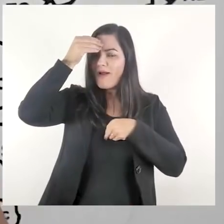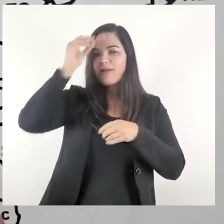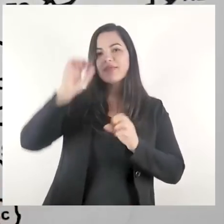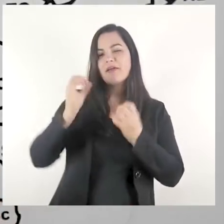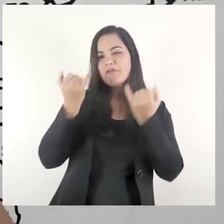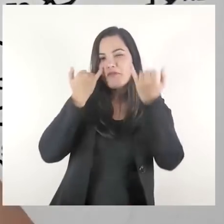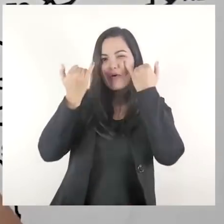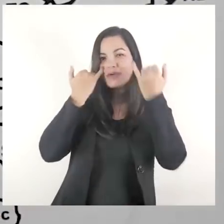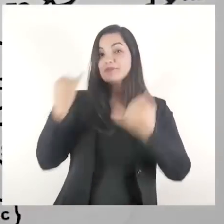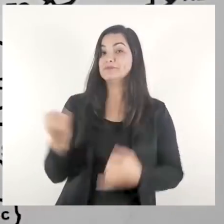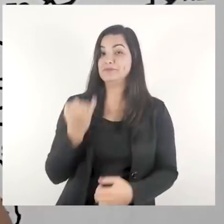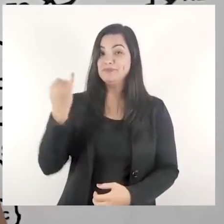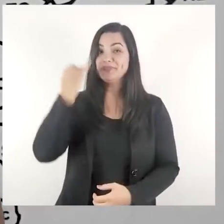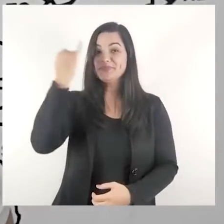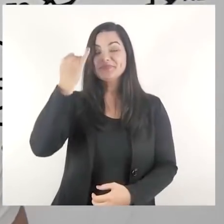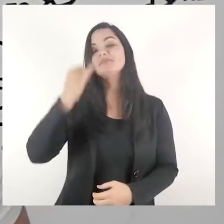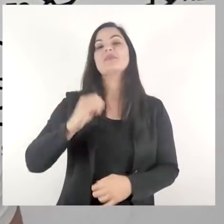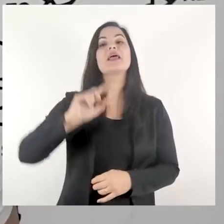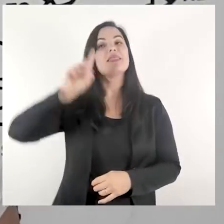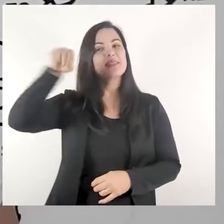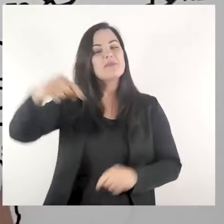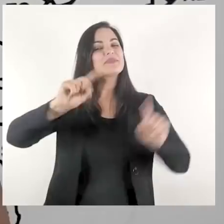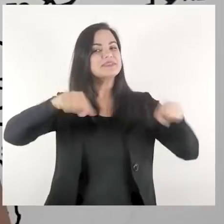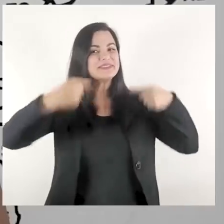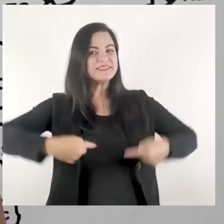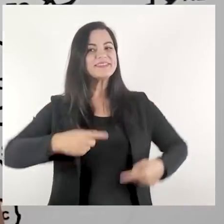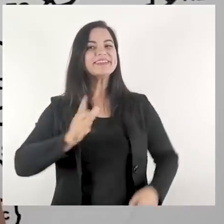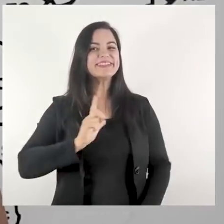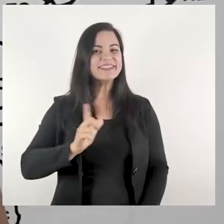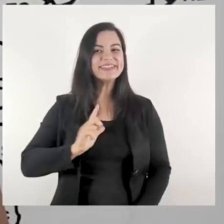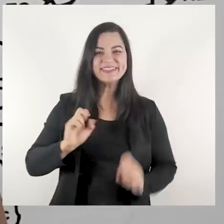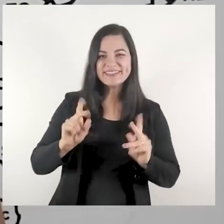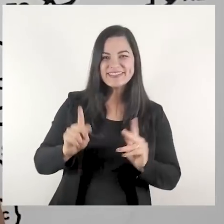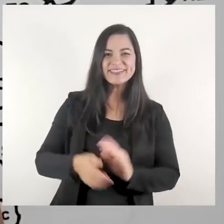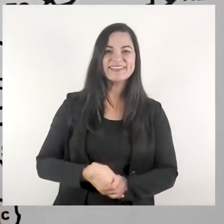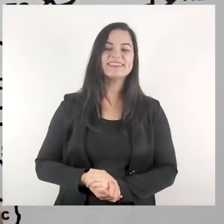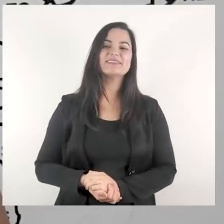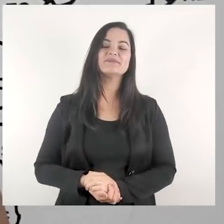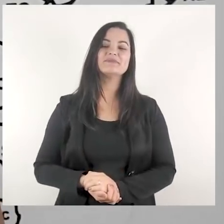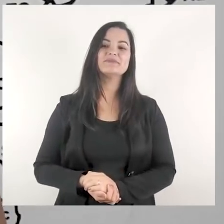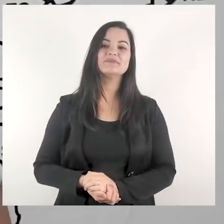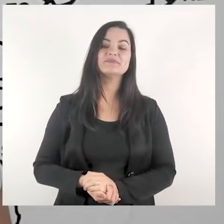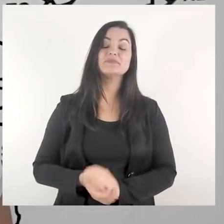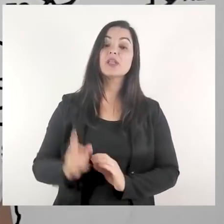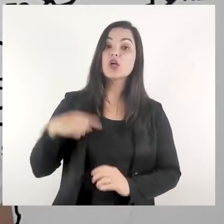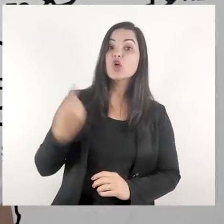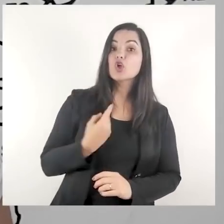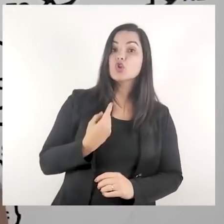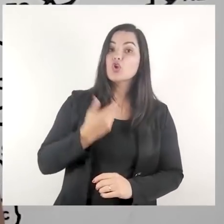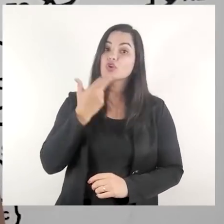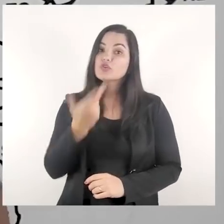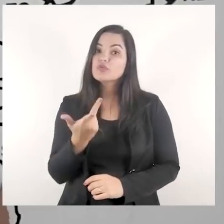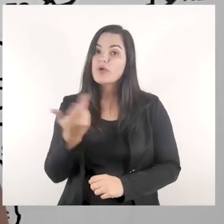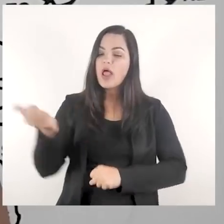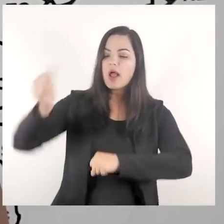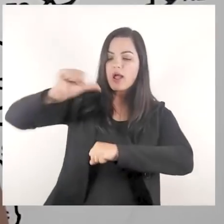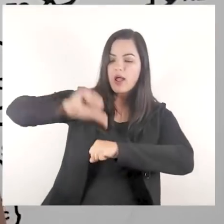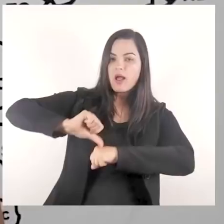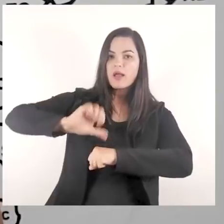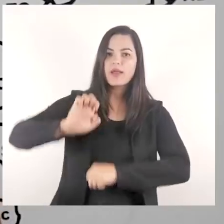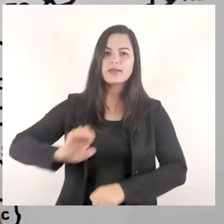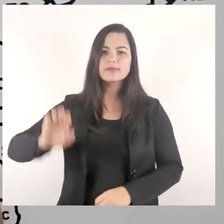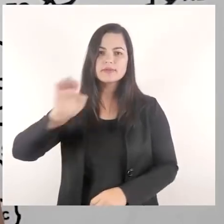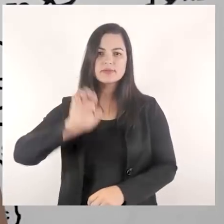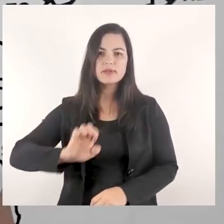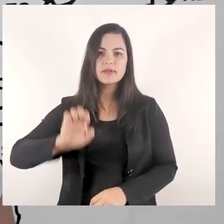porque pode ter certeza que vem desafio sobre isso por aí, tá bom? Então, quando nós falamos que é uma capital